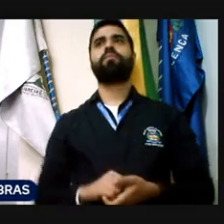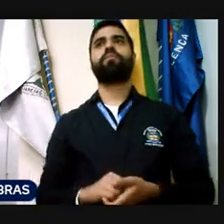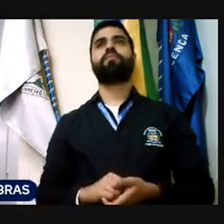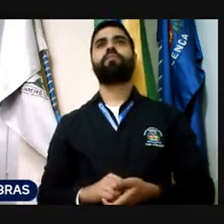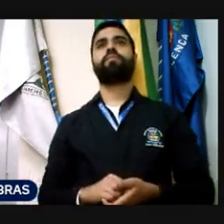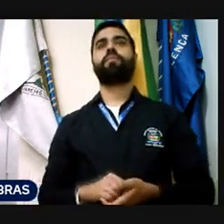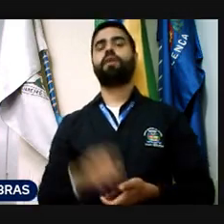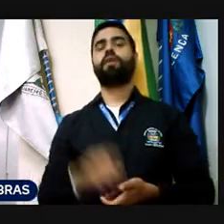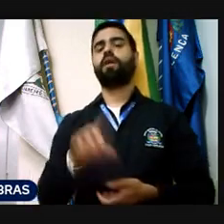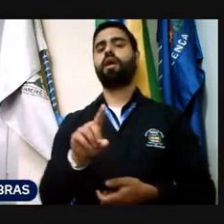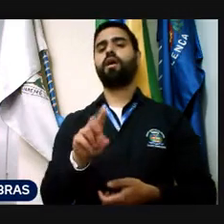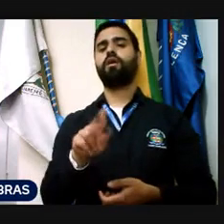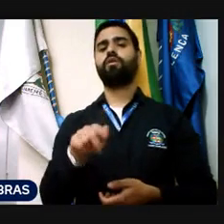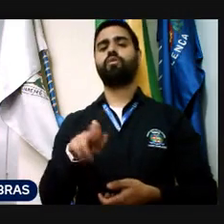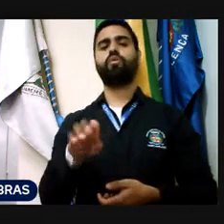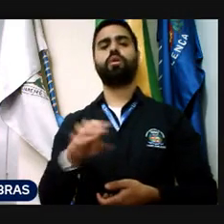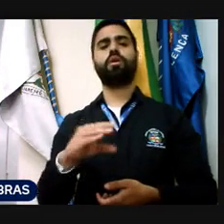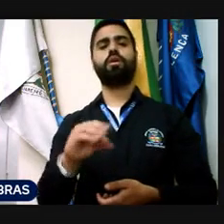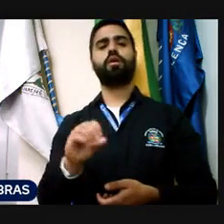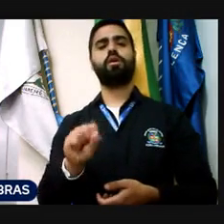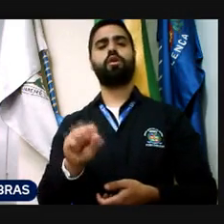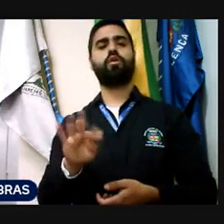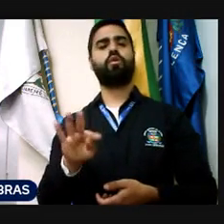Duque Costa, Avenida Duque Costa,